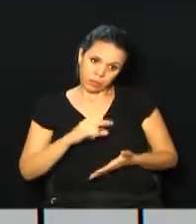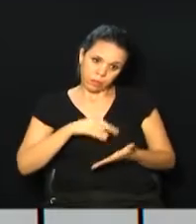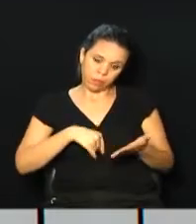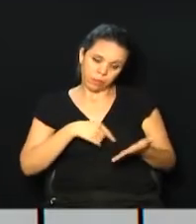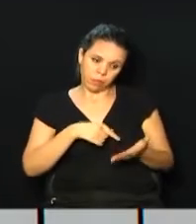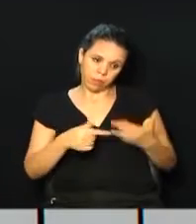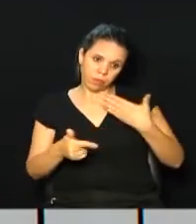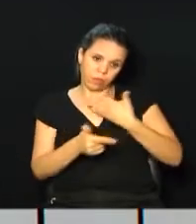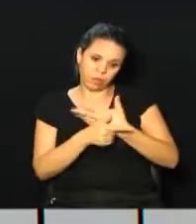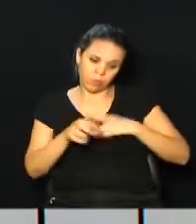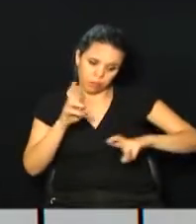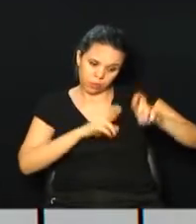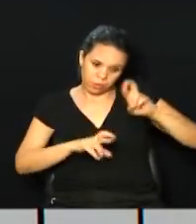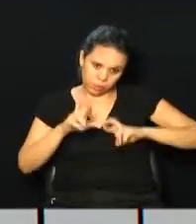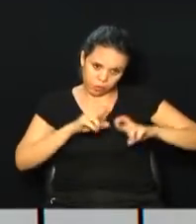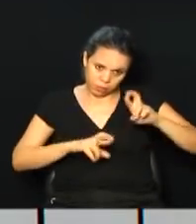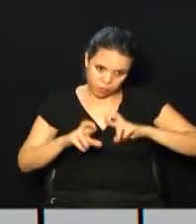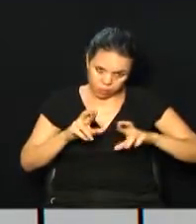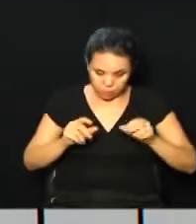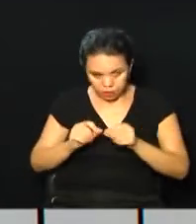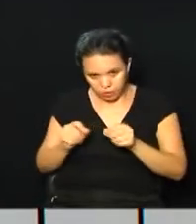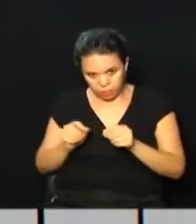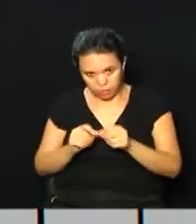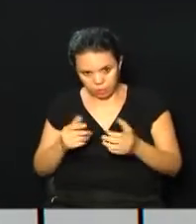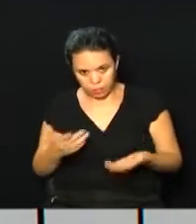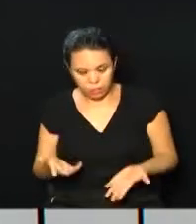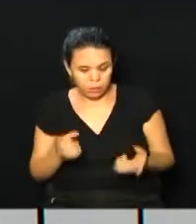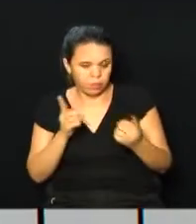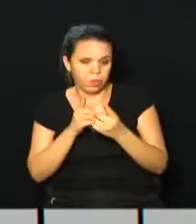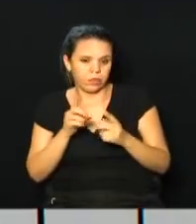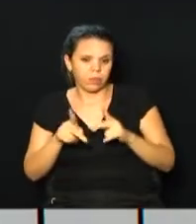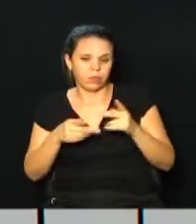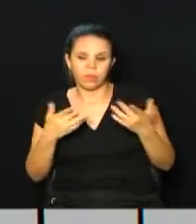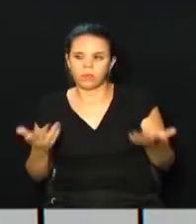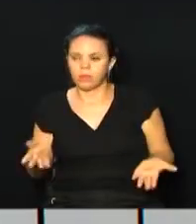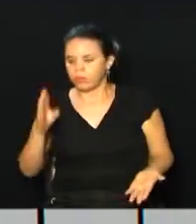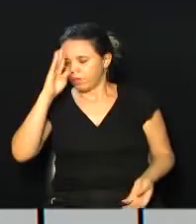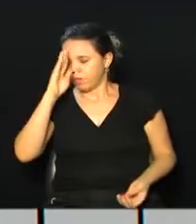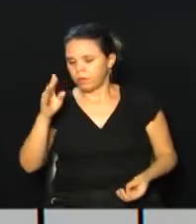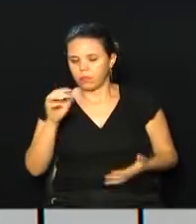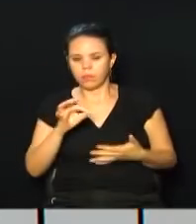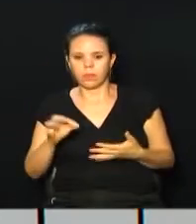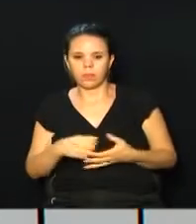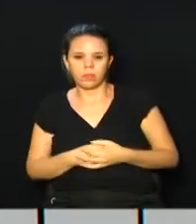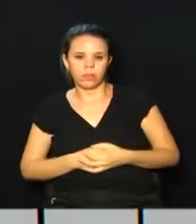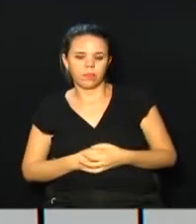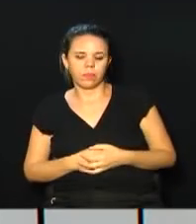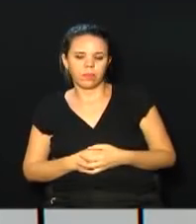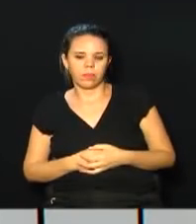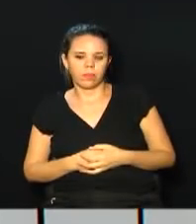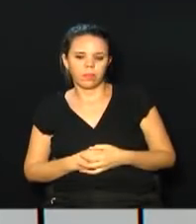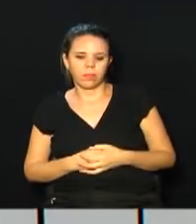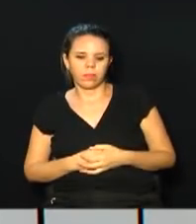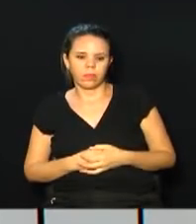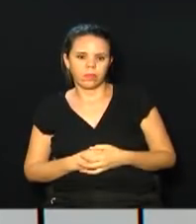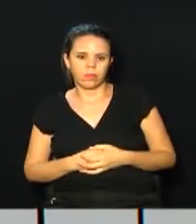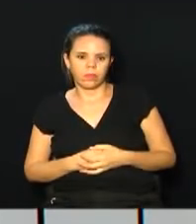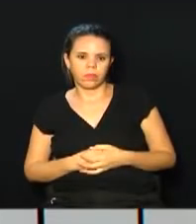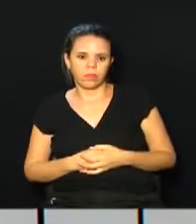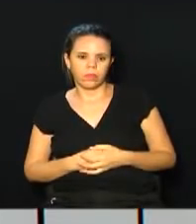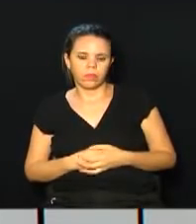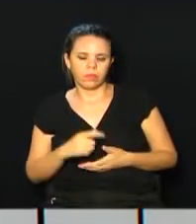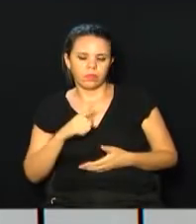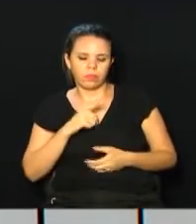papel de fiscalização, olha, precisa atender aqui, priorizar isso. E também na região que